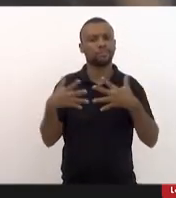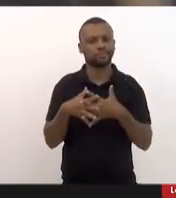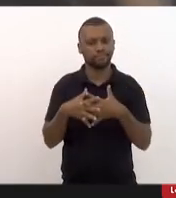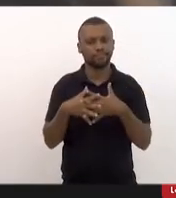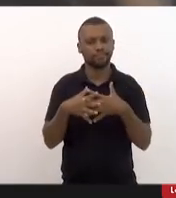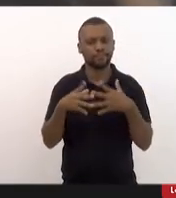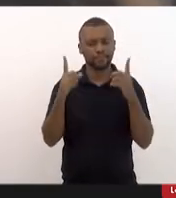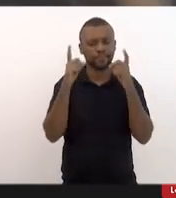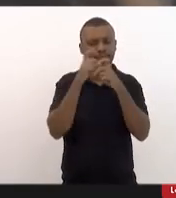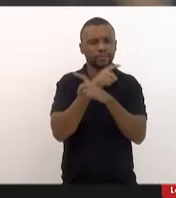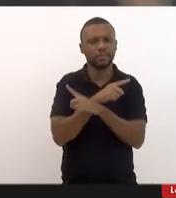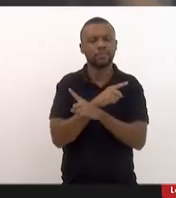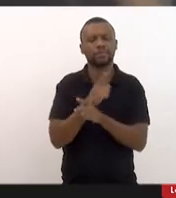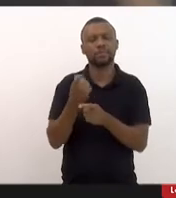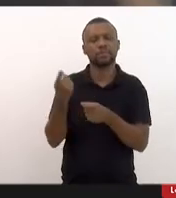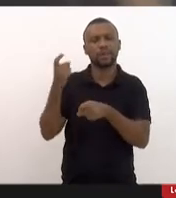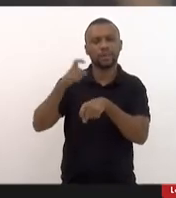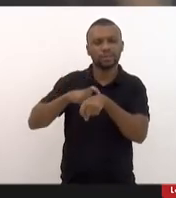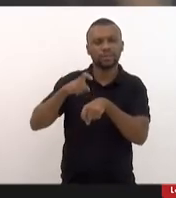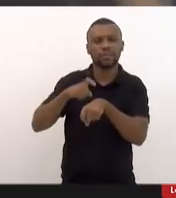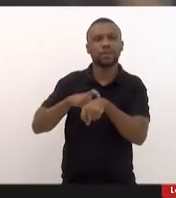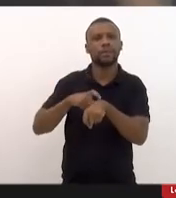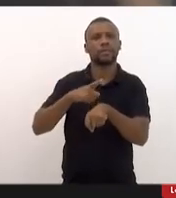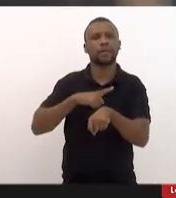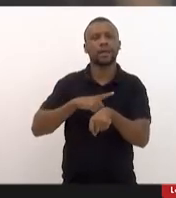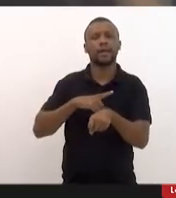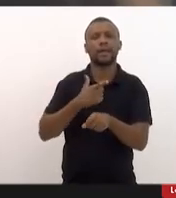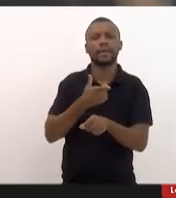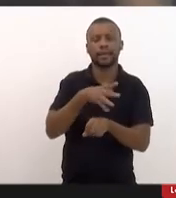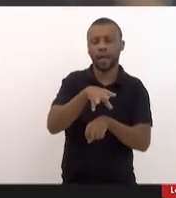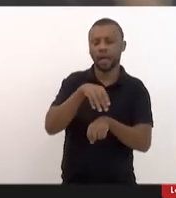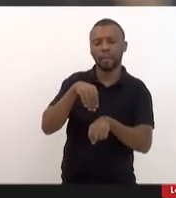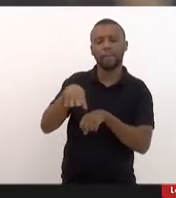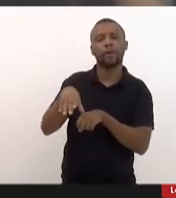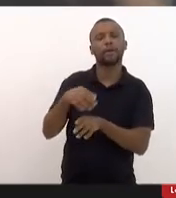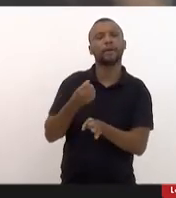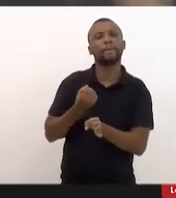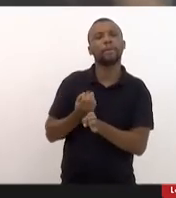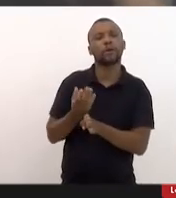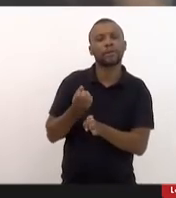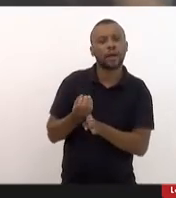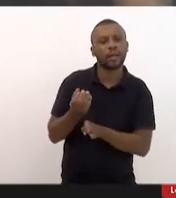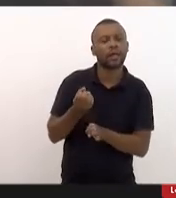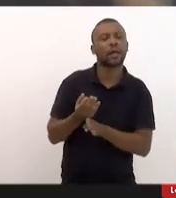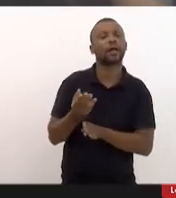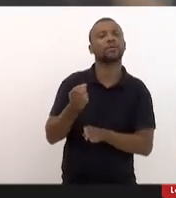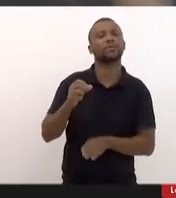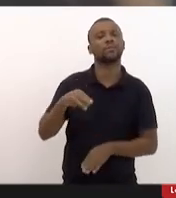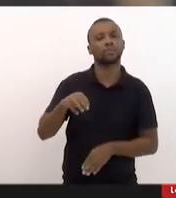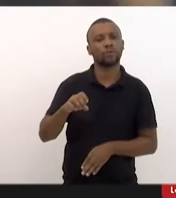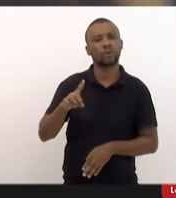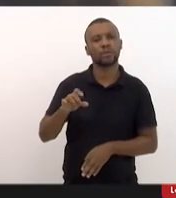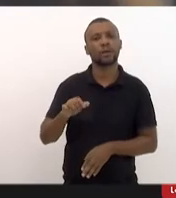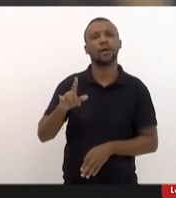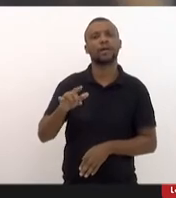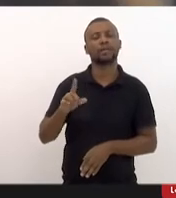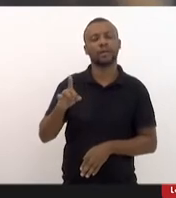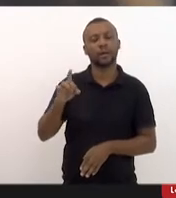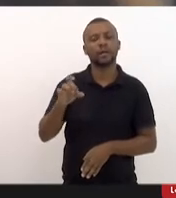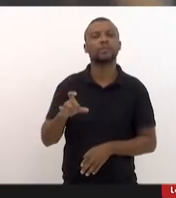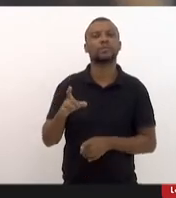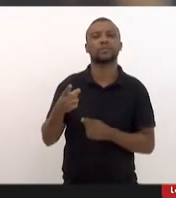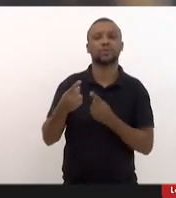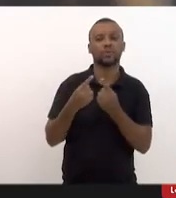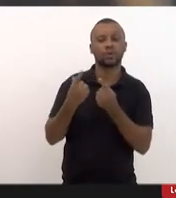dessa permeabilidade, dessa intermodalidade do arco, como o Mauro chamou a atenção em relação à questão das ferrovias,